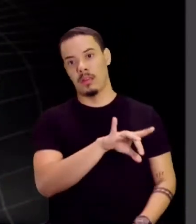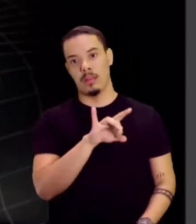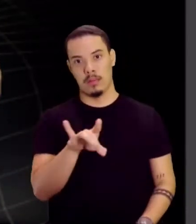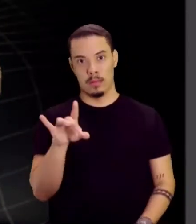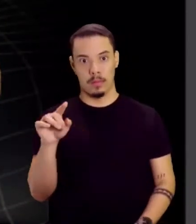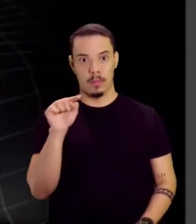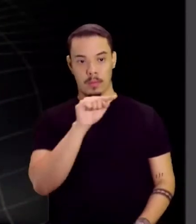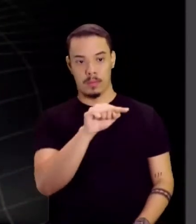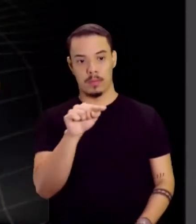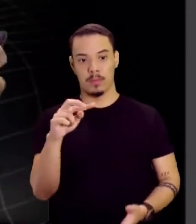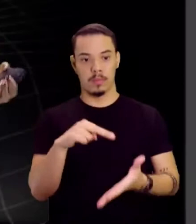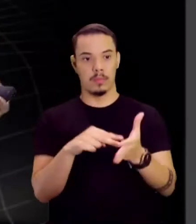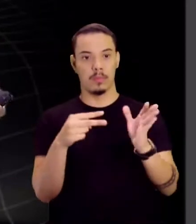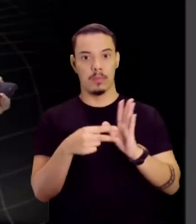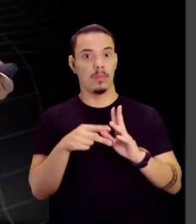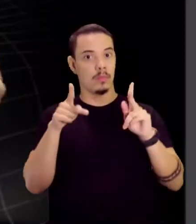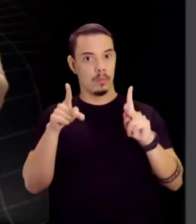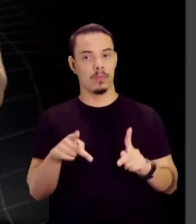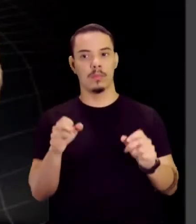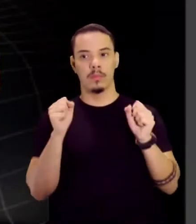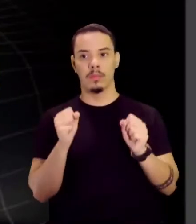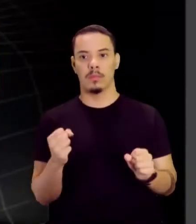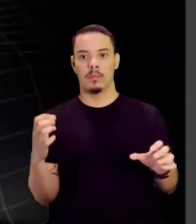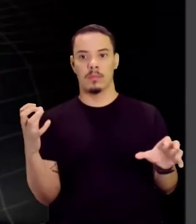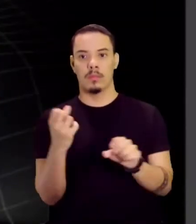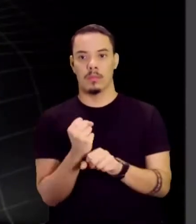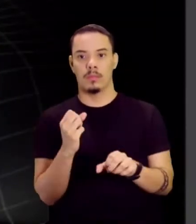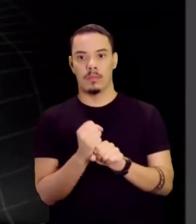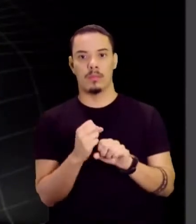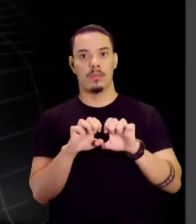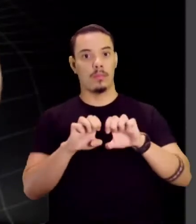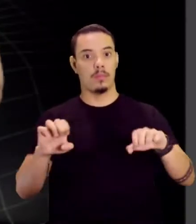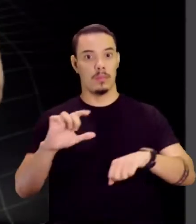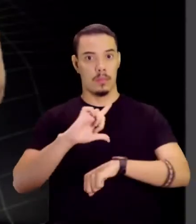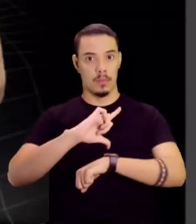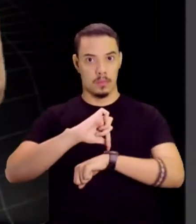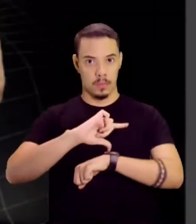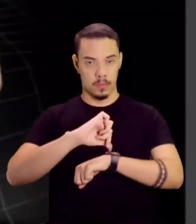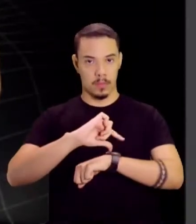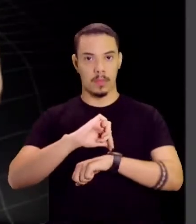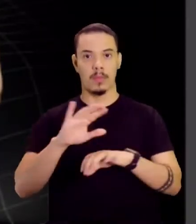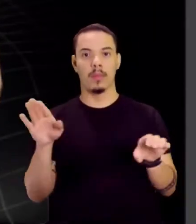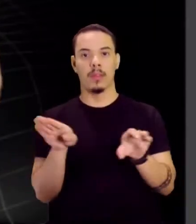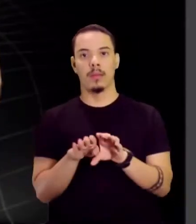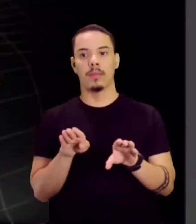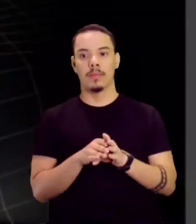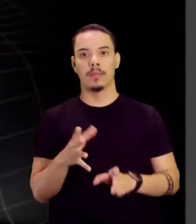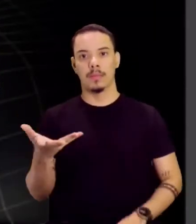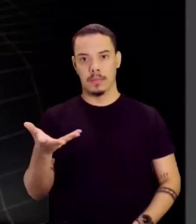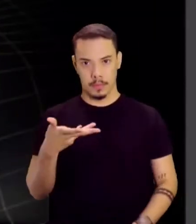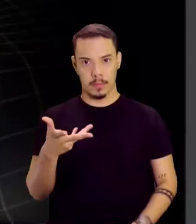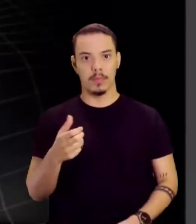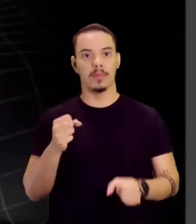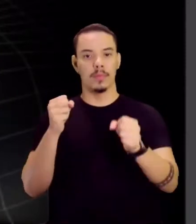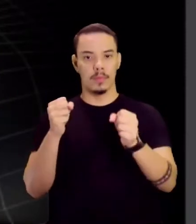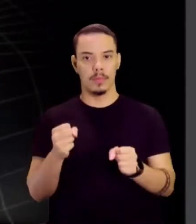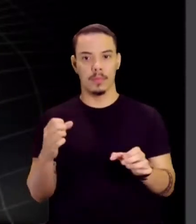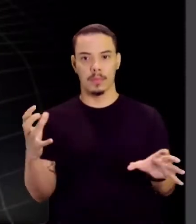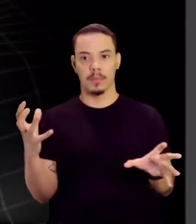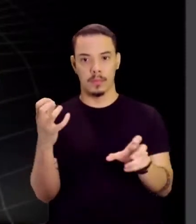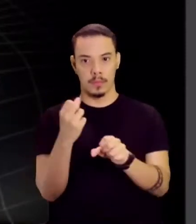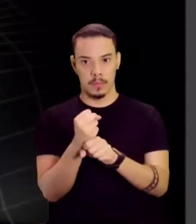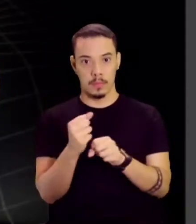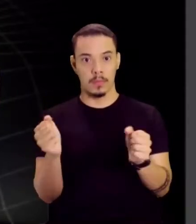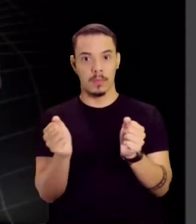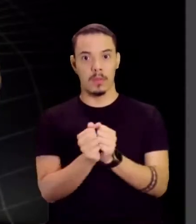uma posição que nós podemos calcular pela equação horária das posições. Justamente. E a velocidade nós também podemos calcular